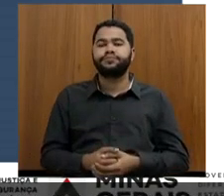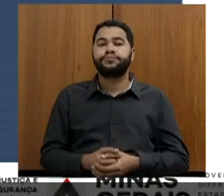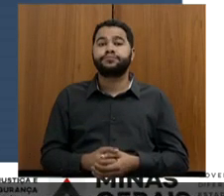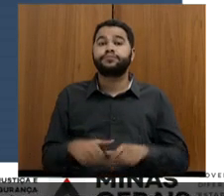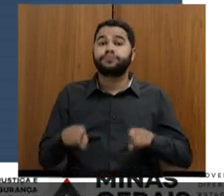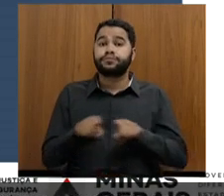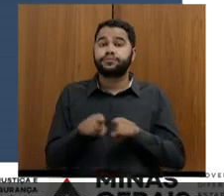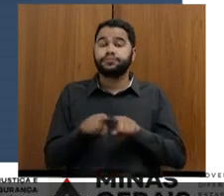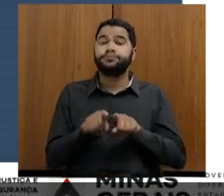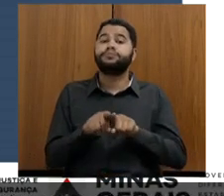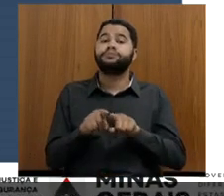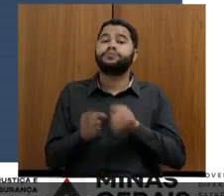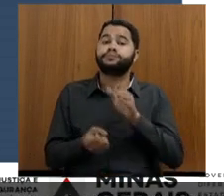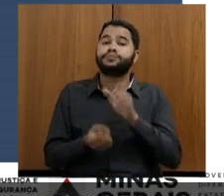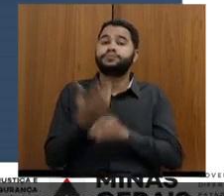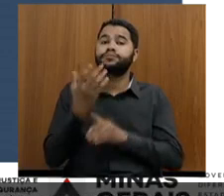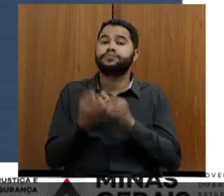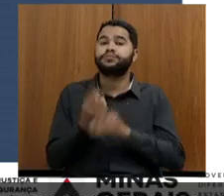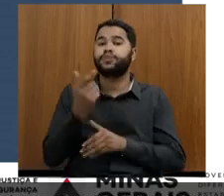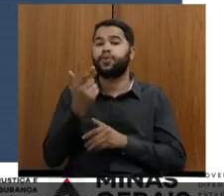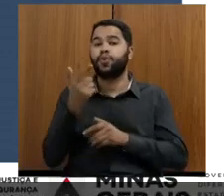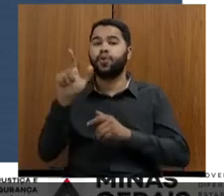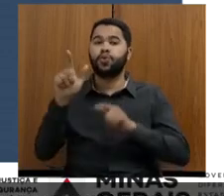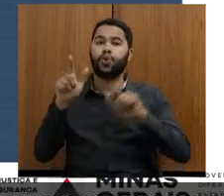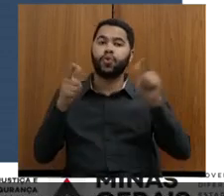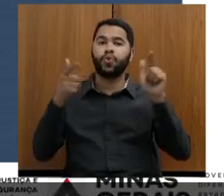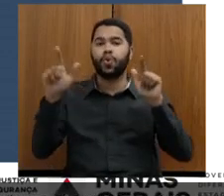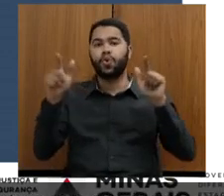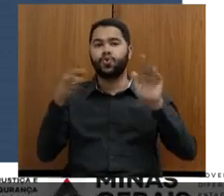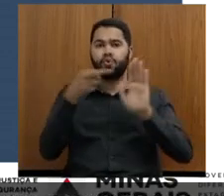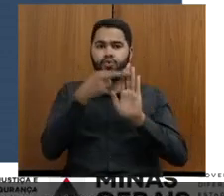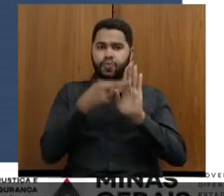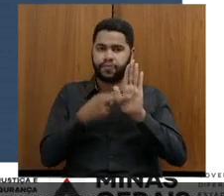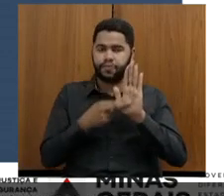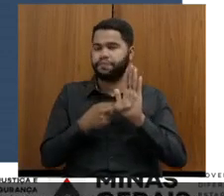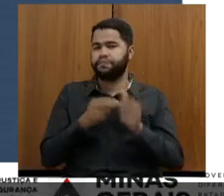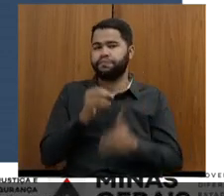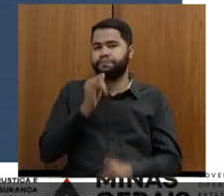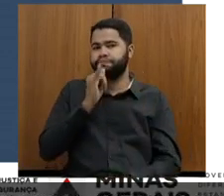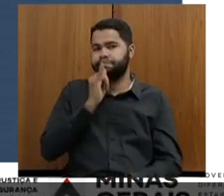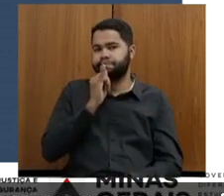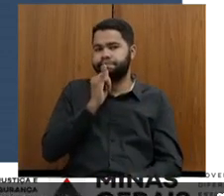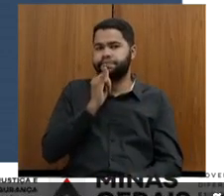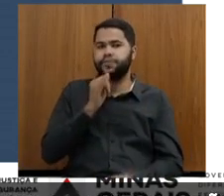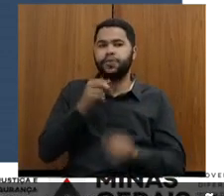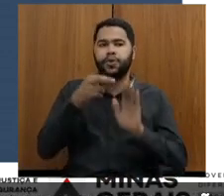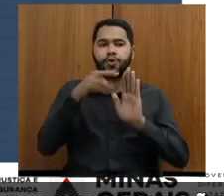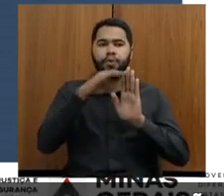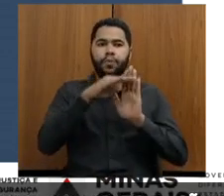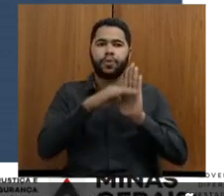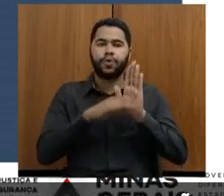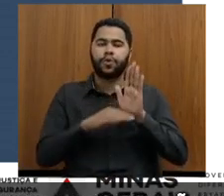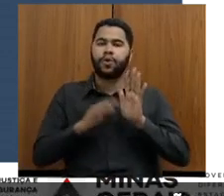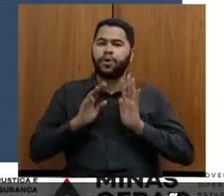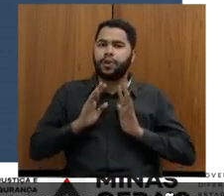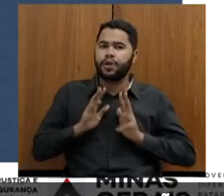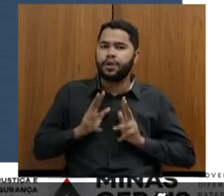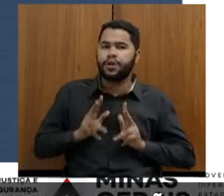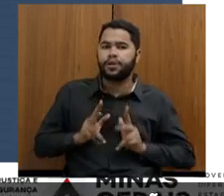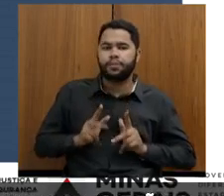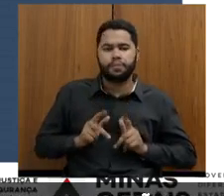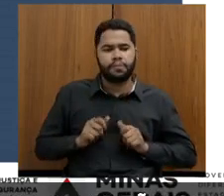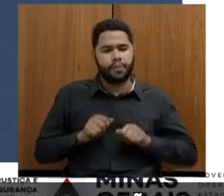e tivemos aí a produção de Outros Atos normativos como por exemplo protocolo para limpeza